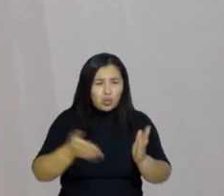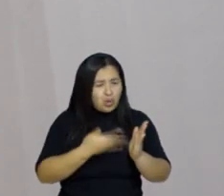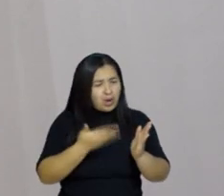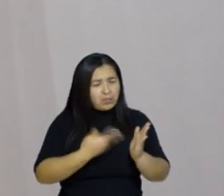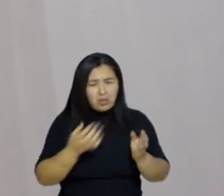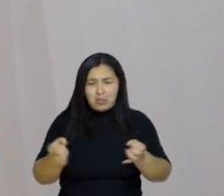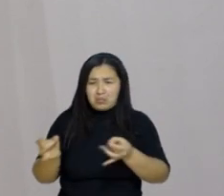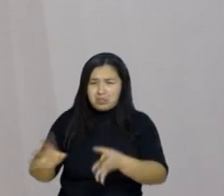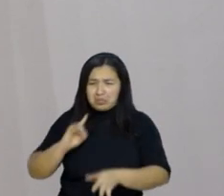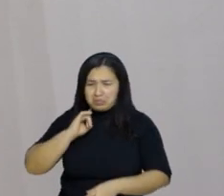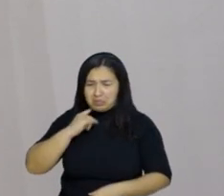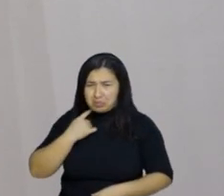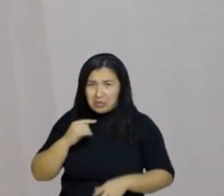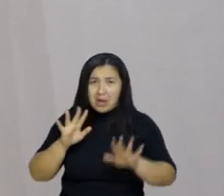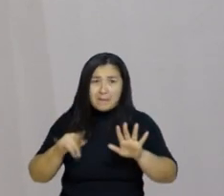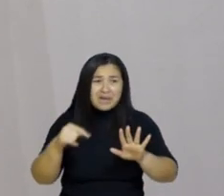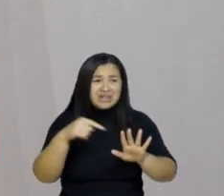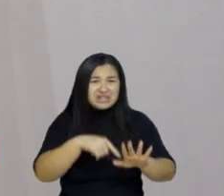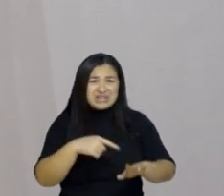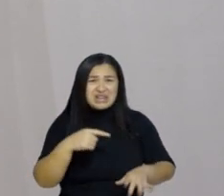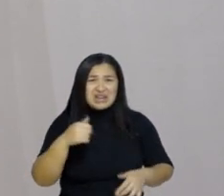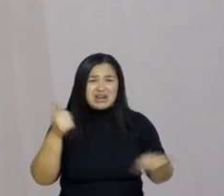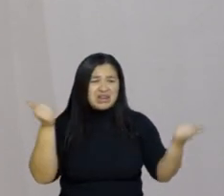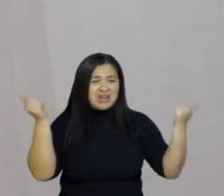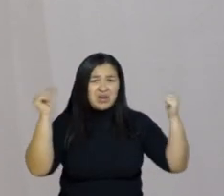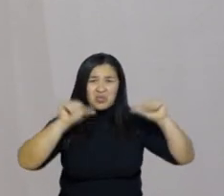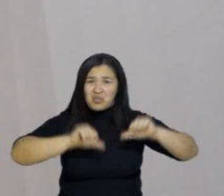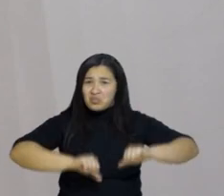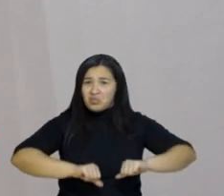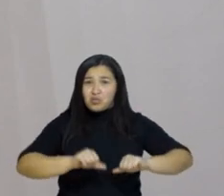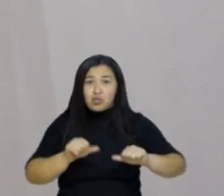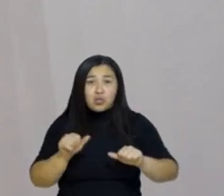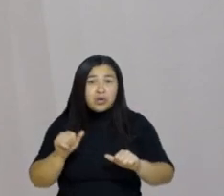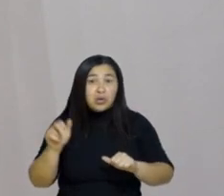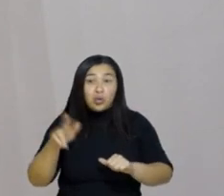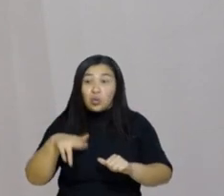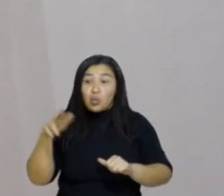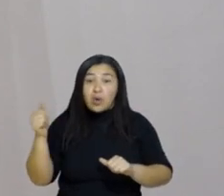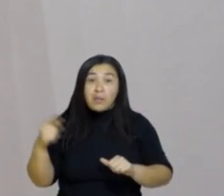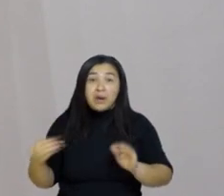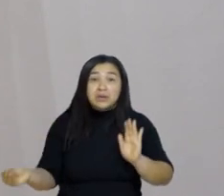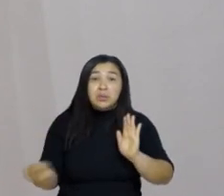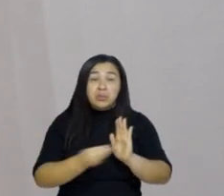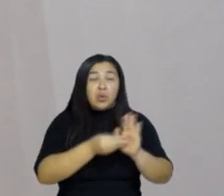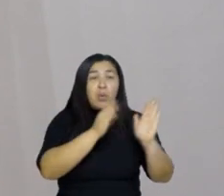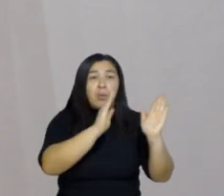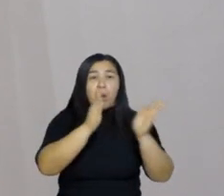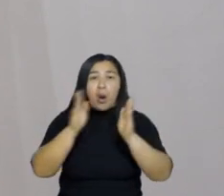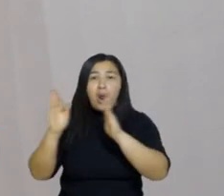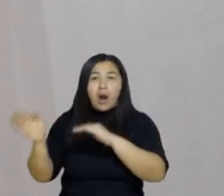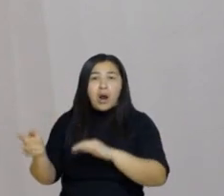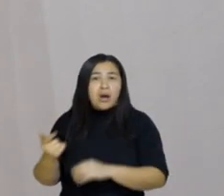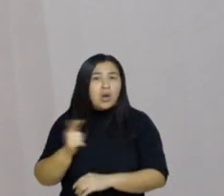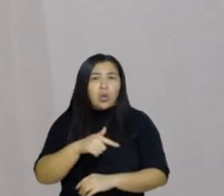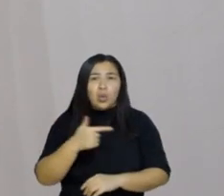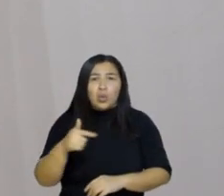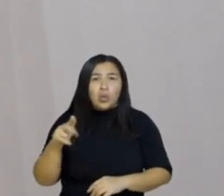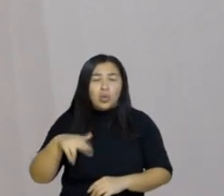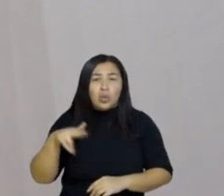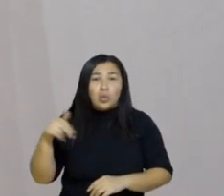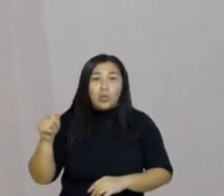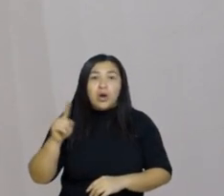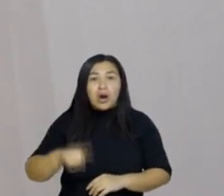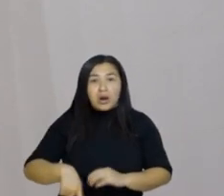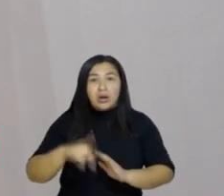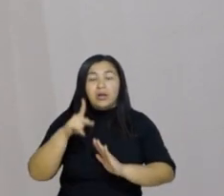numa biblioteca aqui no nosso município não vai ter mais, não. Afirmou, lembrando que Mundoteca é um programa do governo